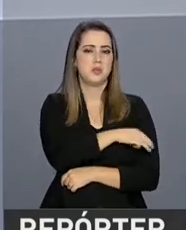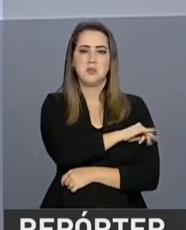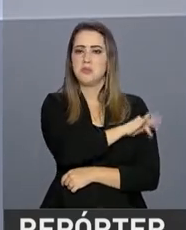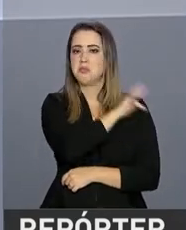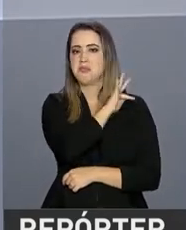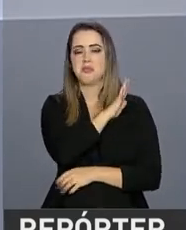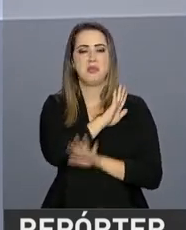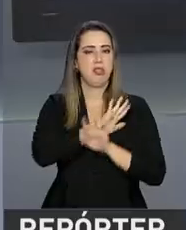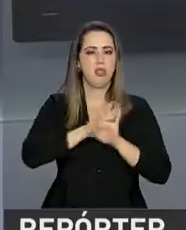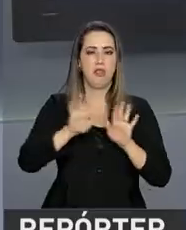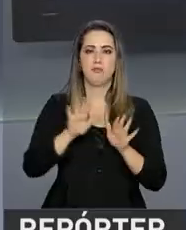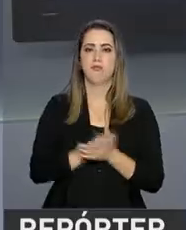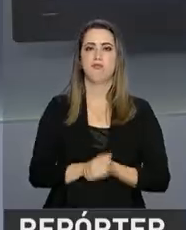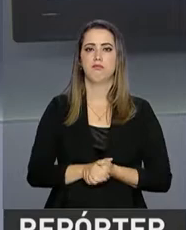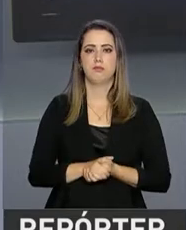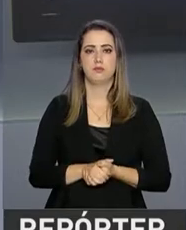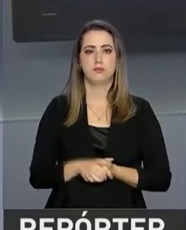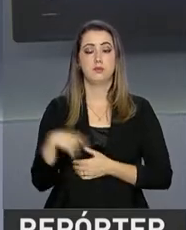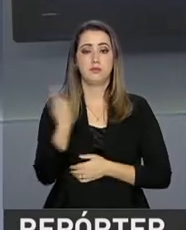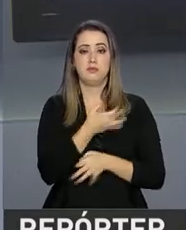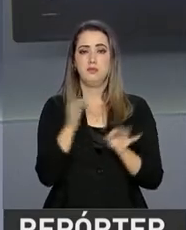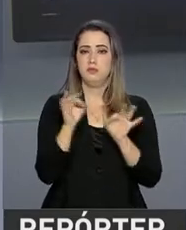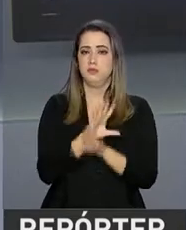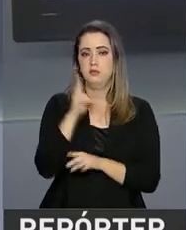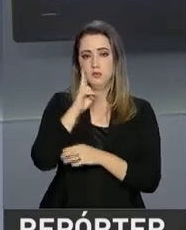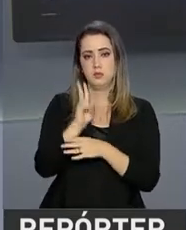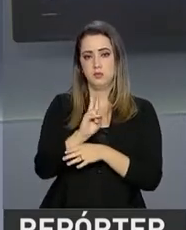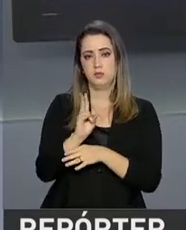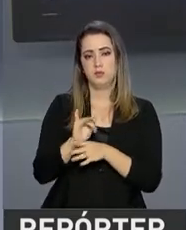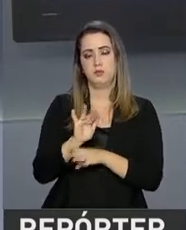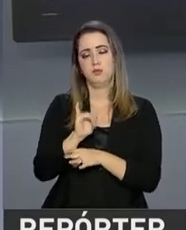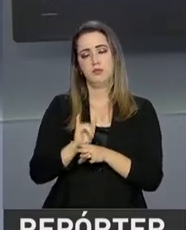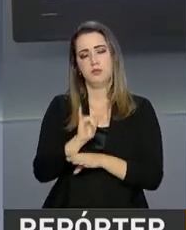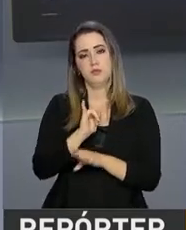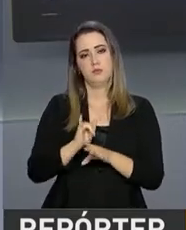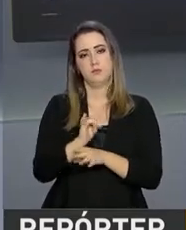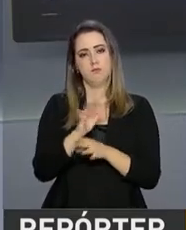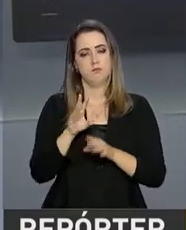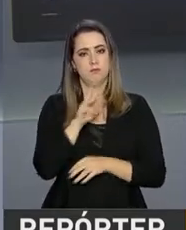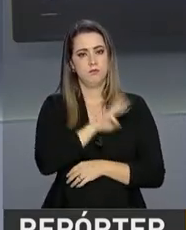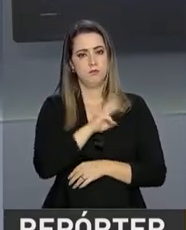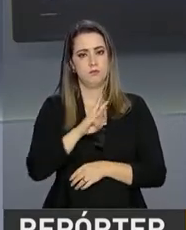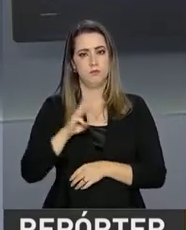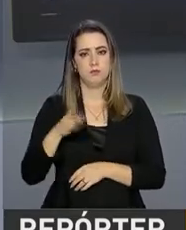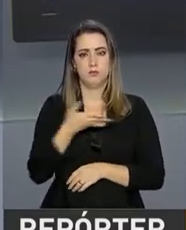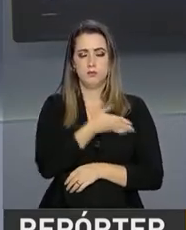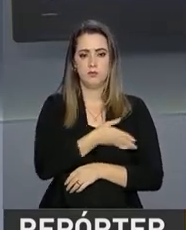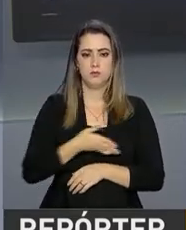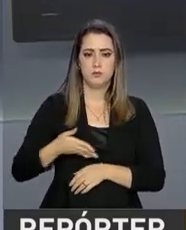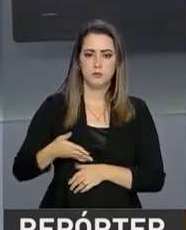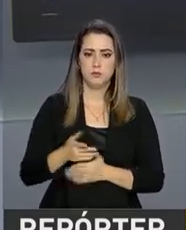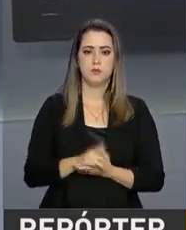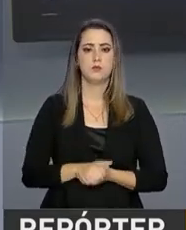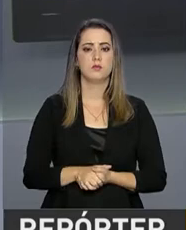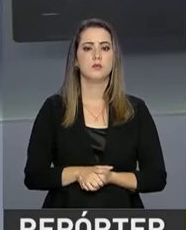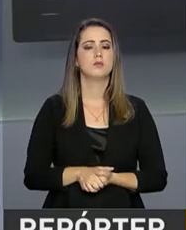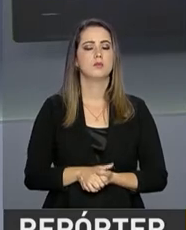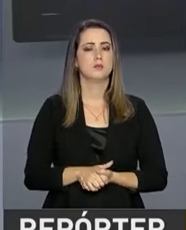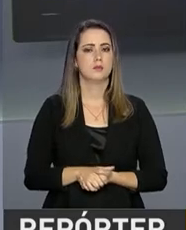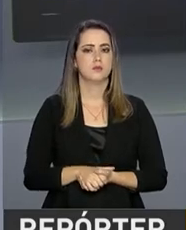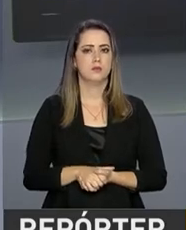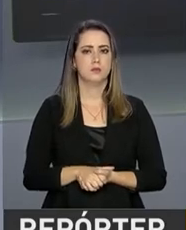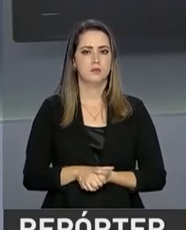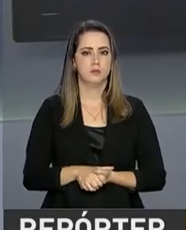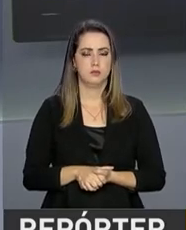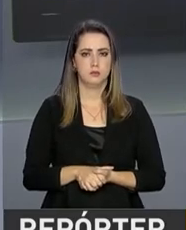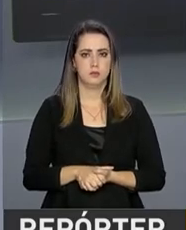escolaridade prévia. Nós ficamos por aqui, você pode rever as reportagens no YouTube. Toda a nossa programação também está na